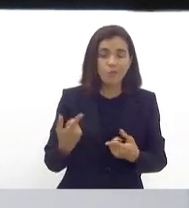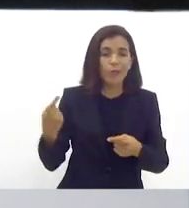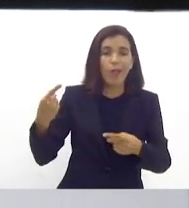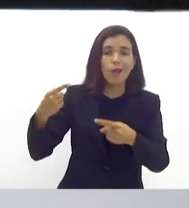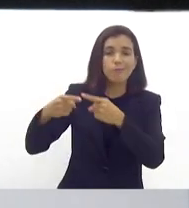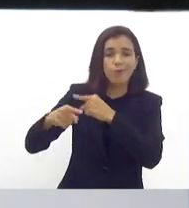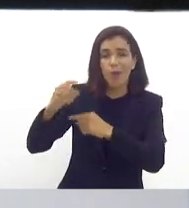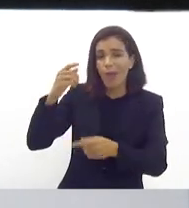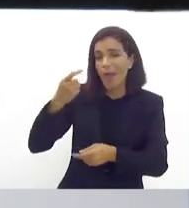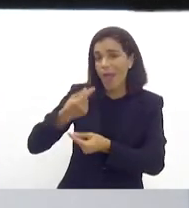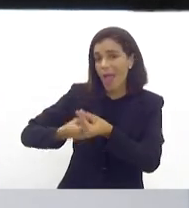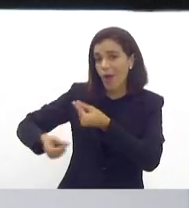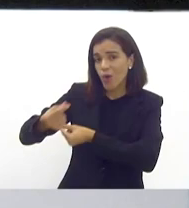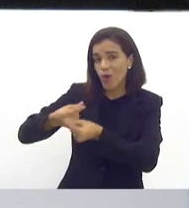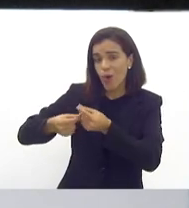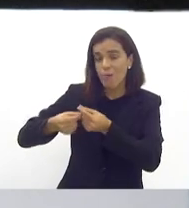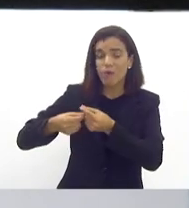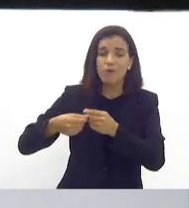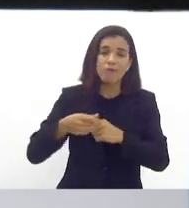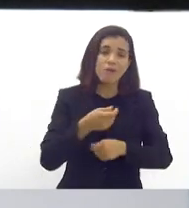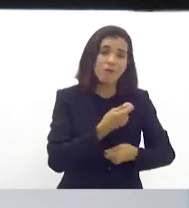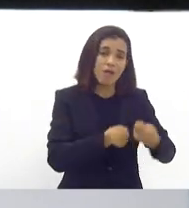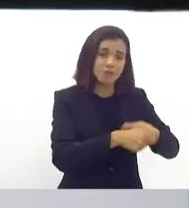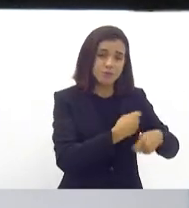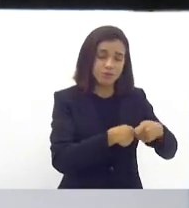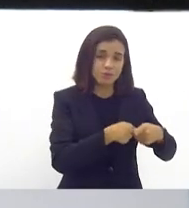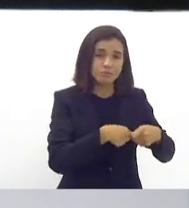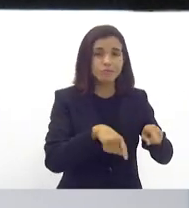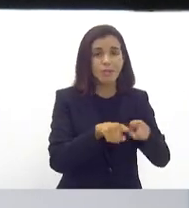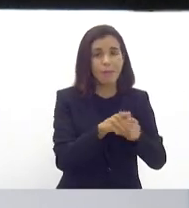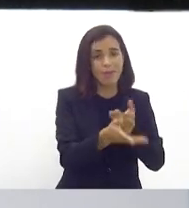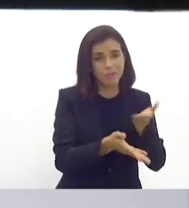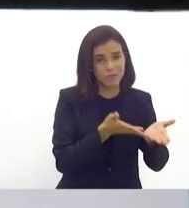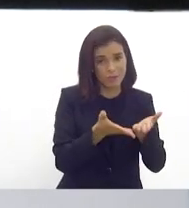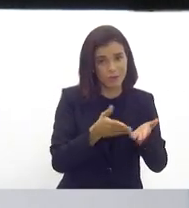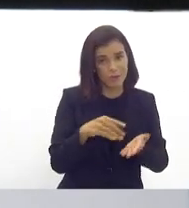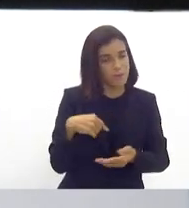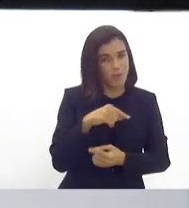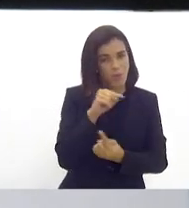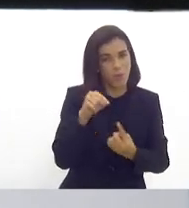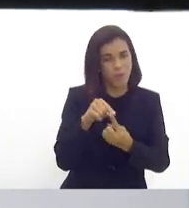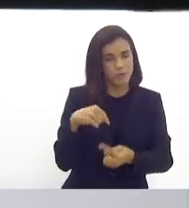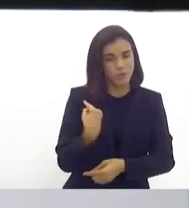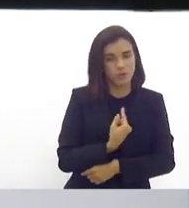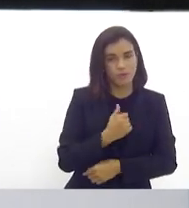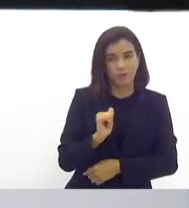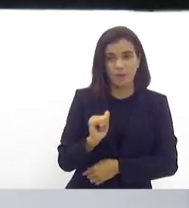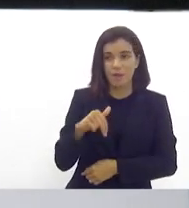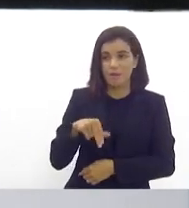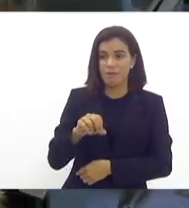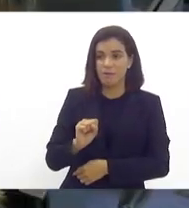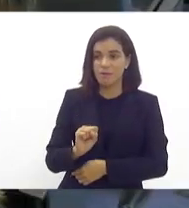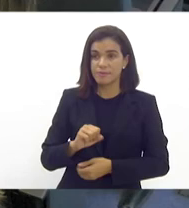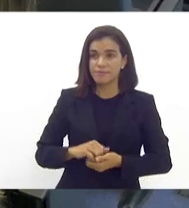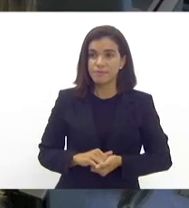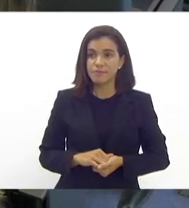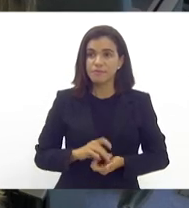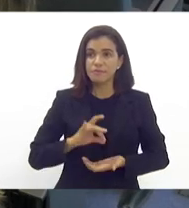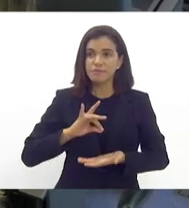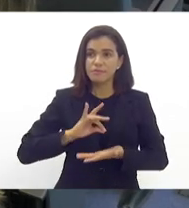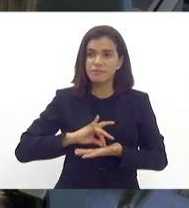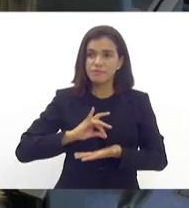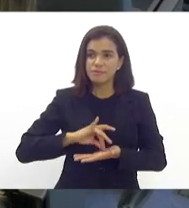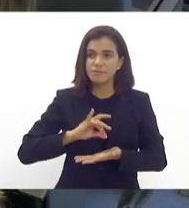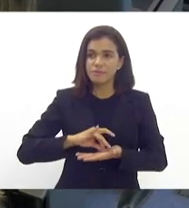tanto econômico financeiro quanto assistencial mas não é o que nós queremos uhum eh na verdade Doutora